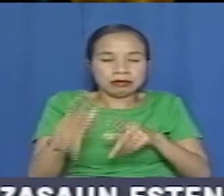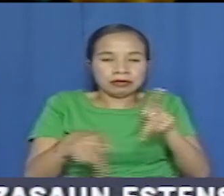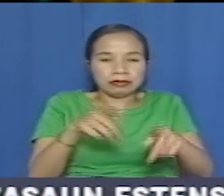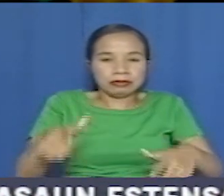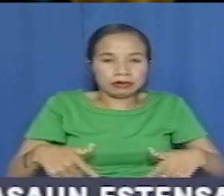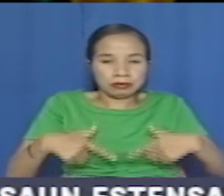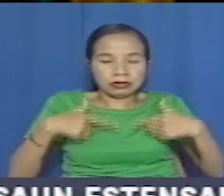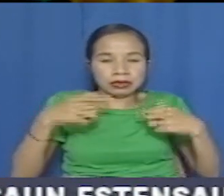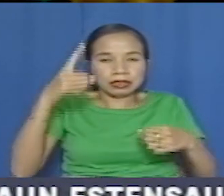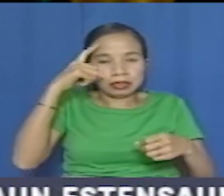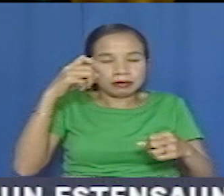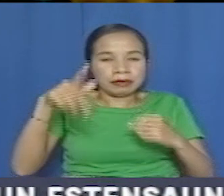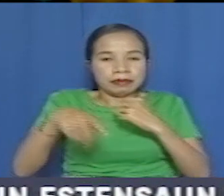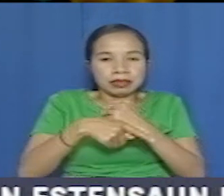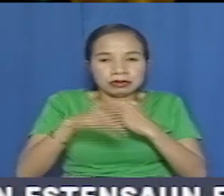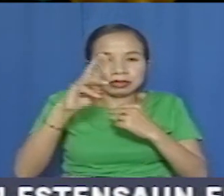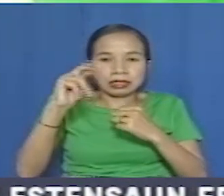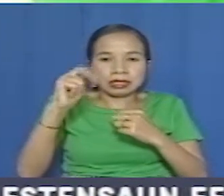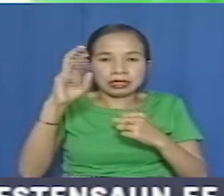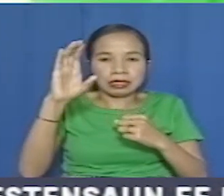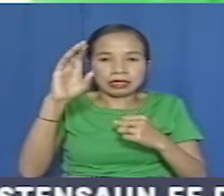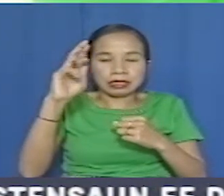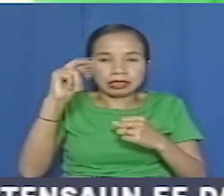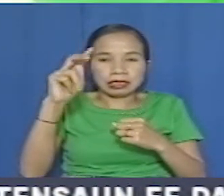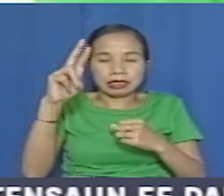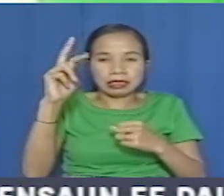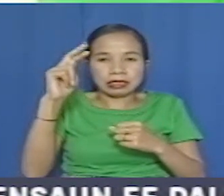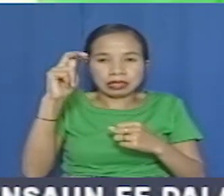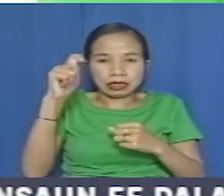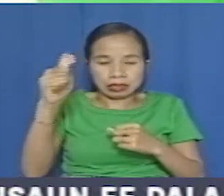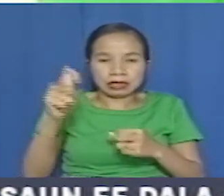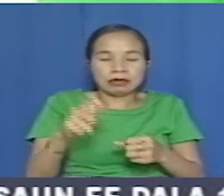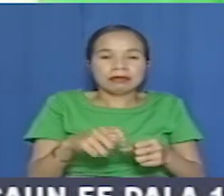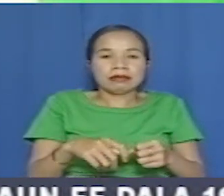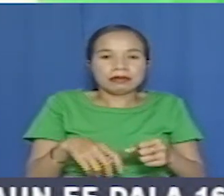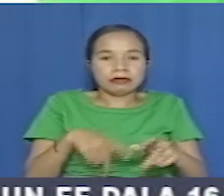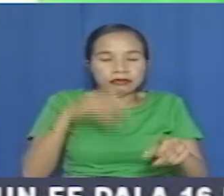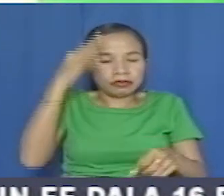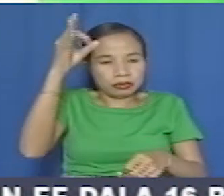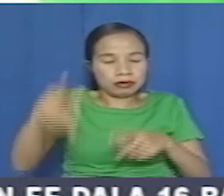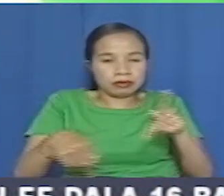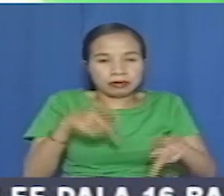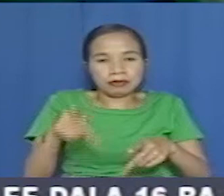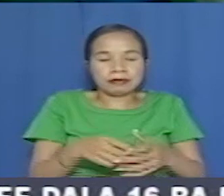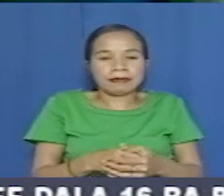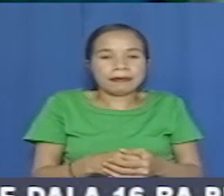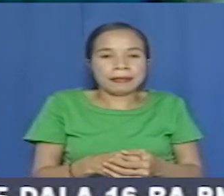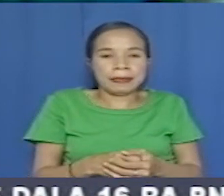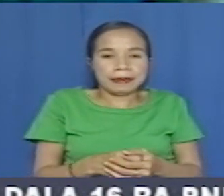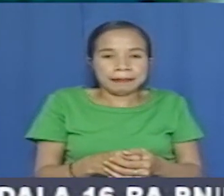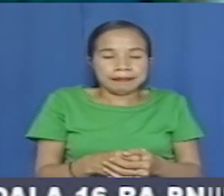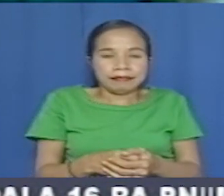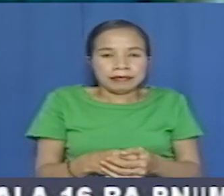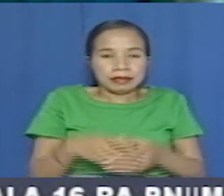partidu CNRT mak futuru povo nia. Entretanto, o coordenador Partido CNRT município Boko Virgílio Pereira